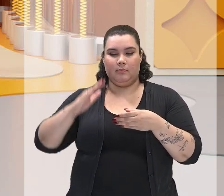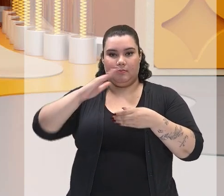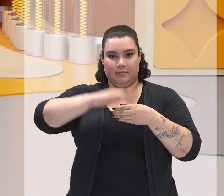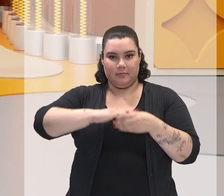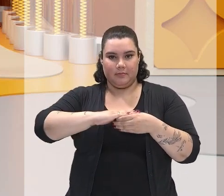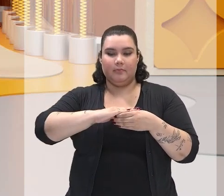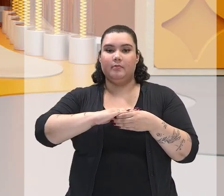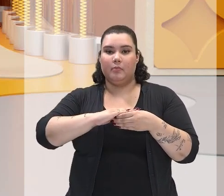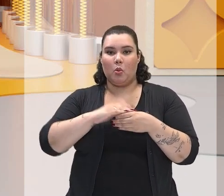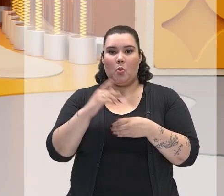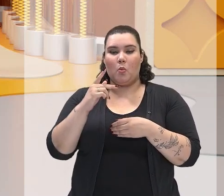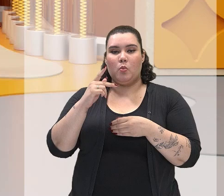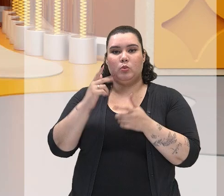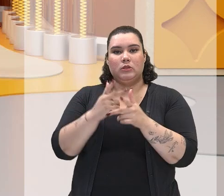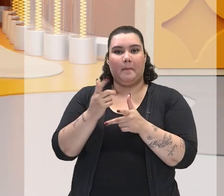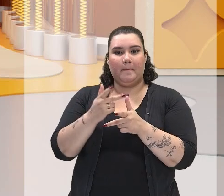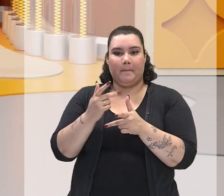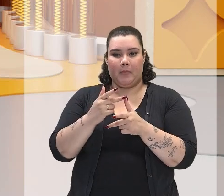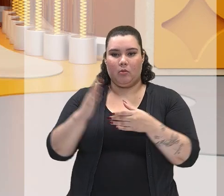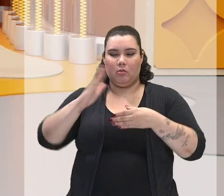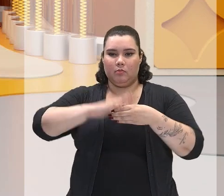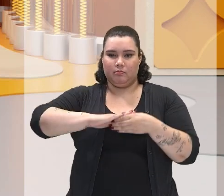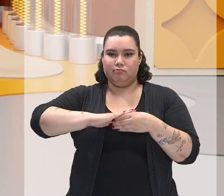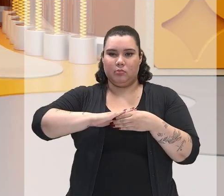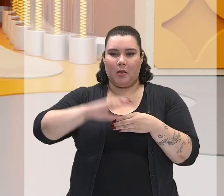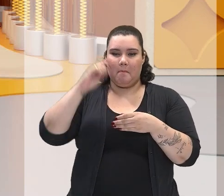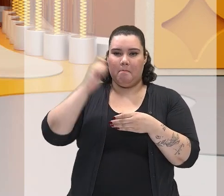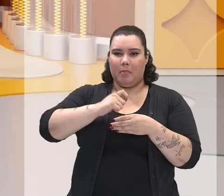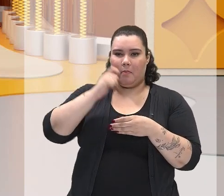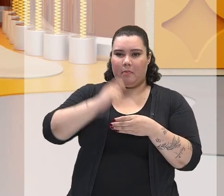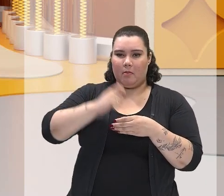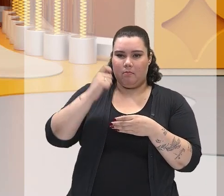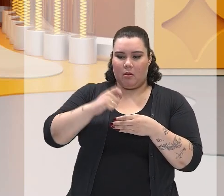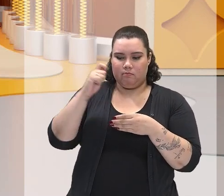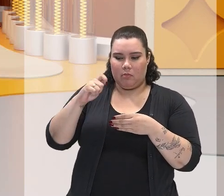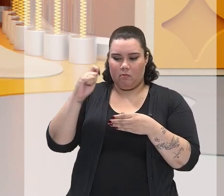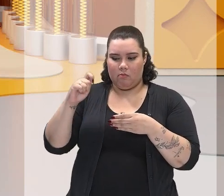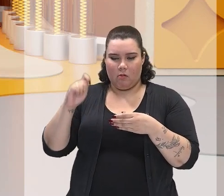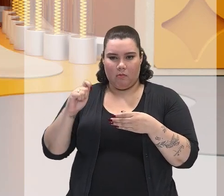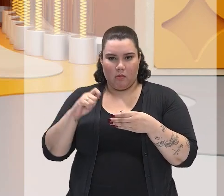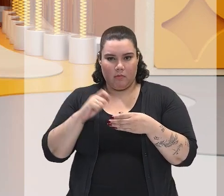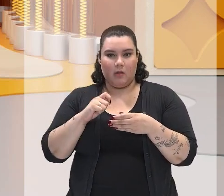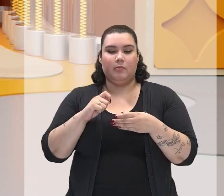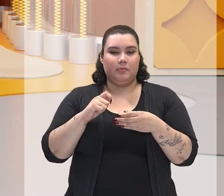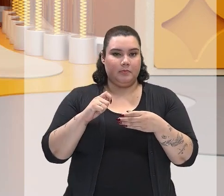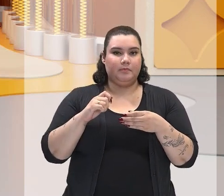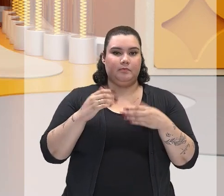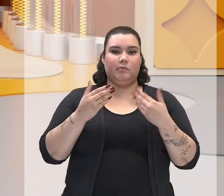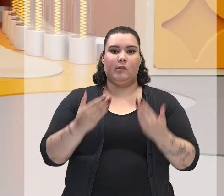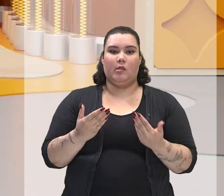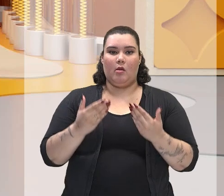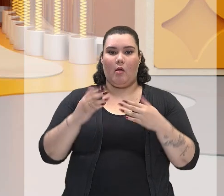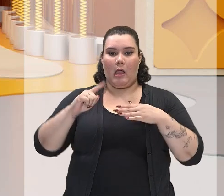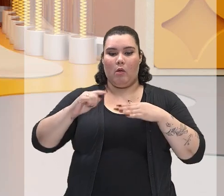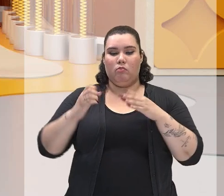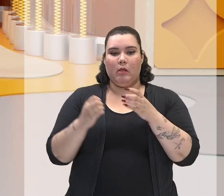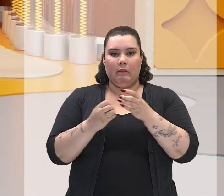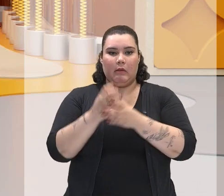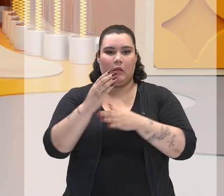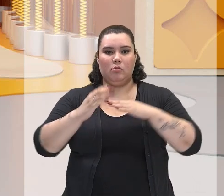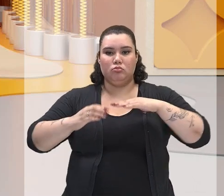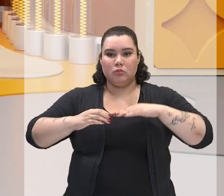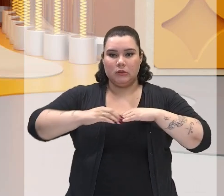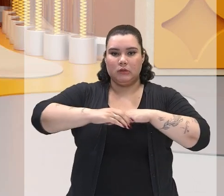solado de um calçado. Então, nós podemos deduzir pelos elementos que estão dentro dessa imagem que ele